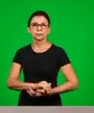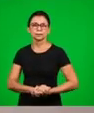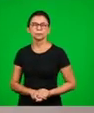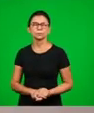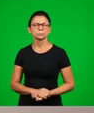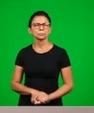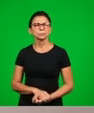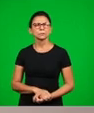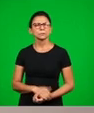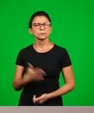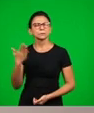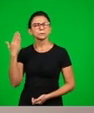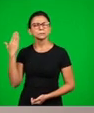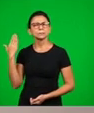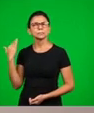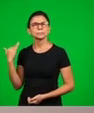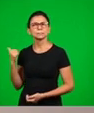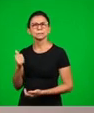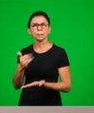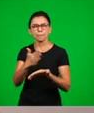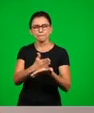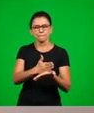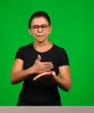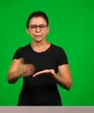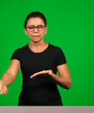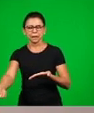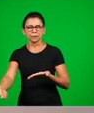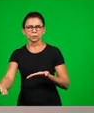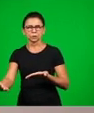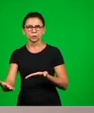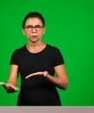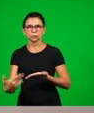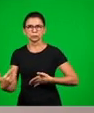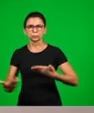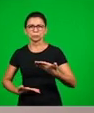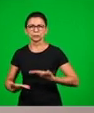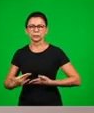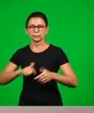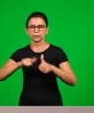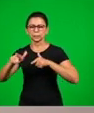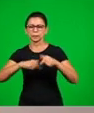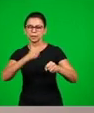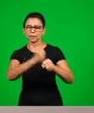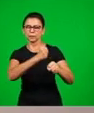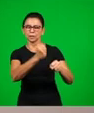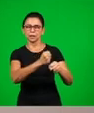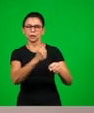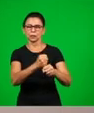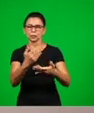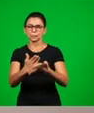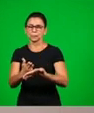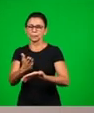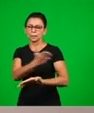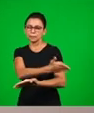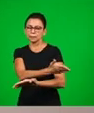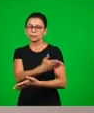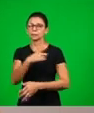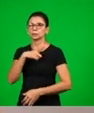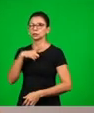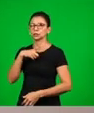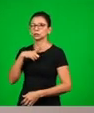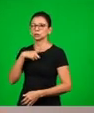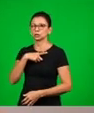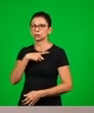dia, metade dos meus moços trabalhava na obra, e a outra metade deles tinha